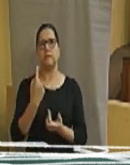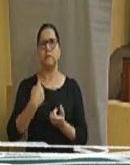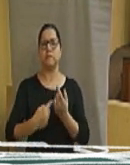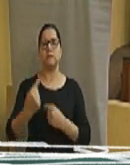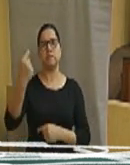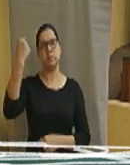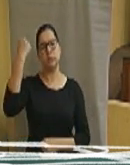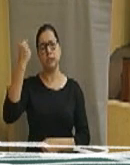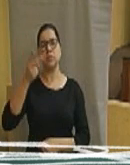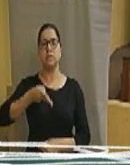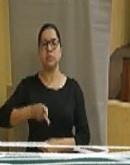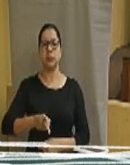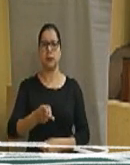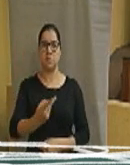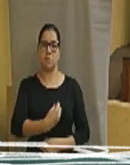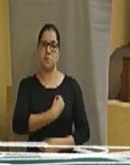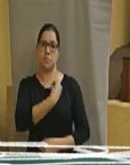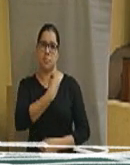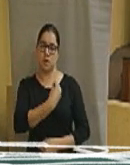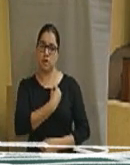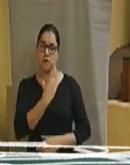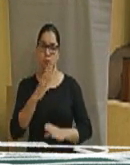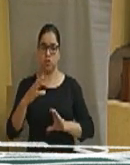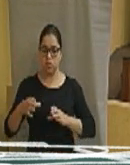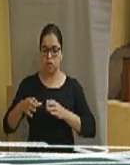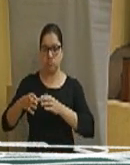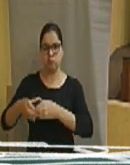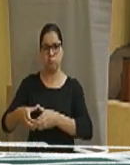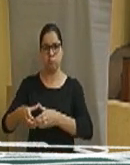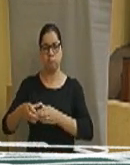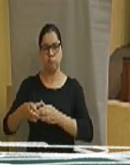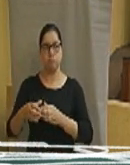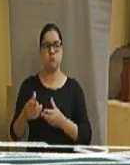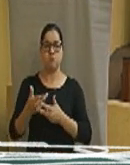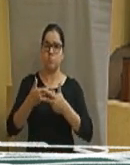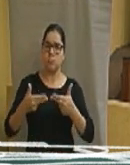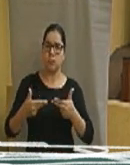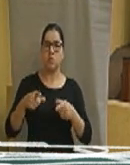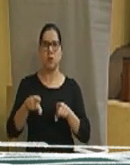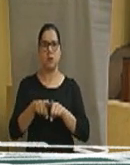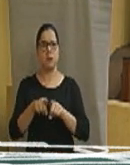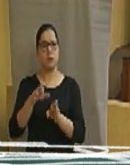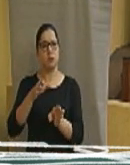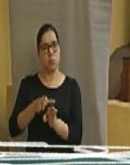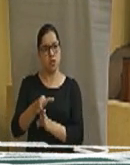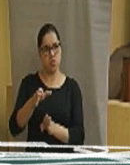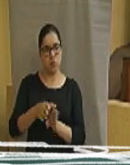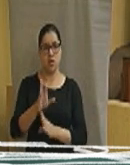Participo ativamente, assim como o conselho diretor da minha